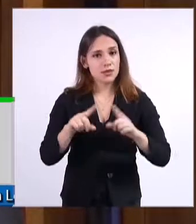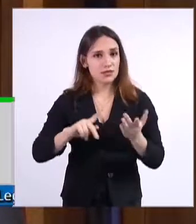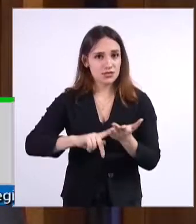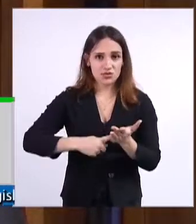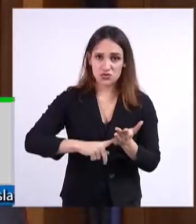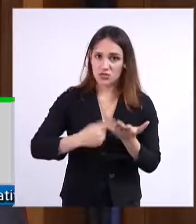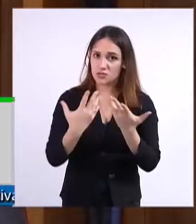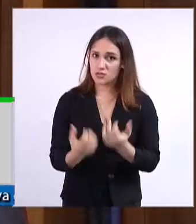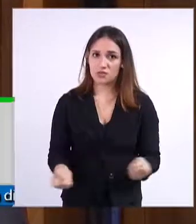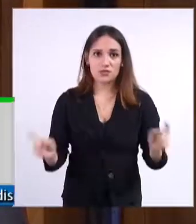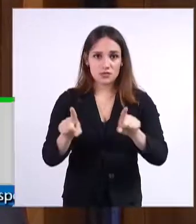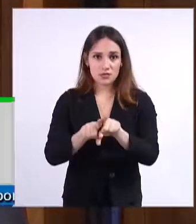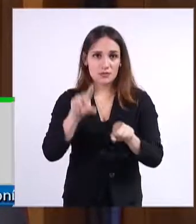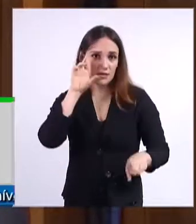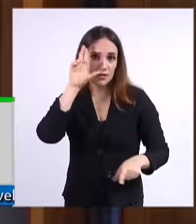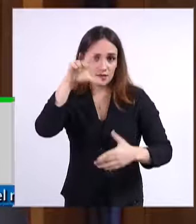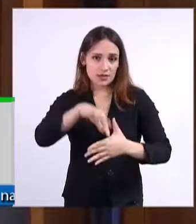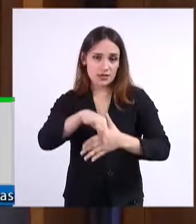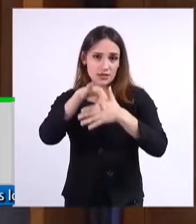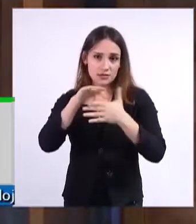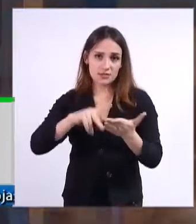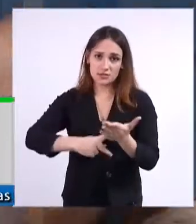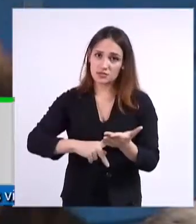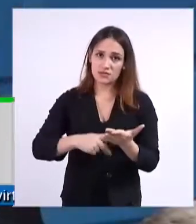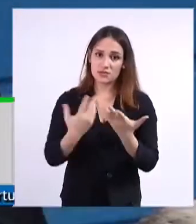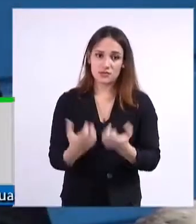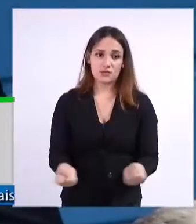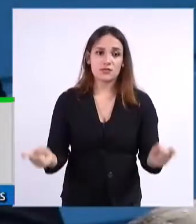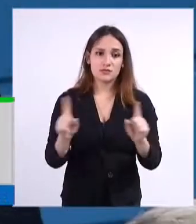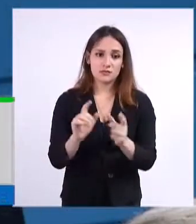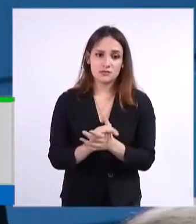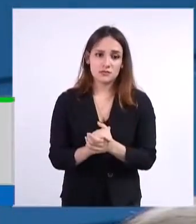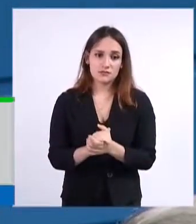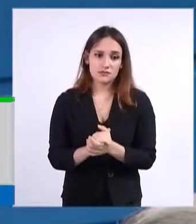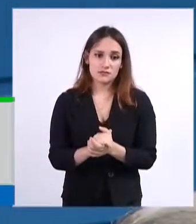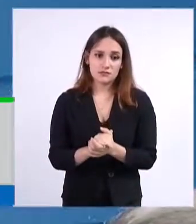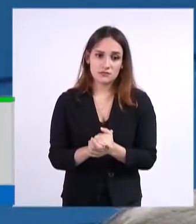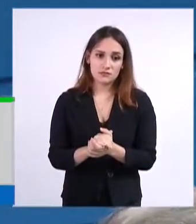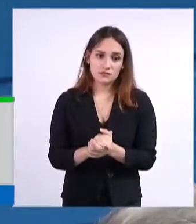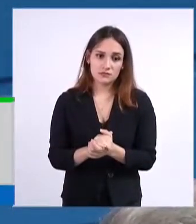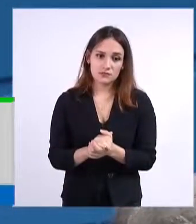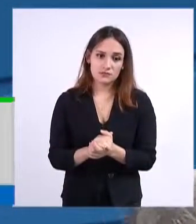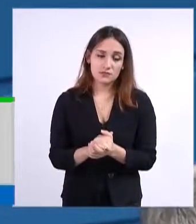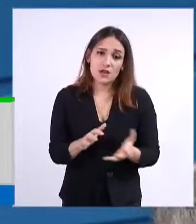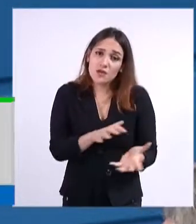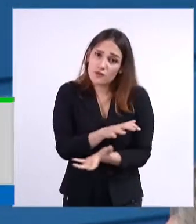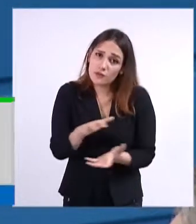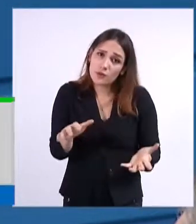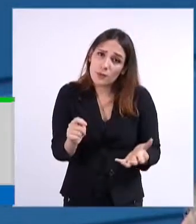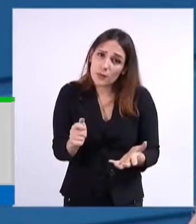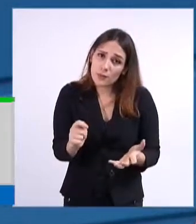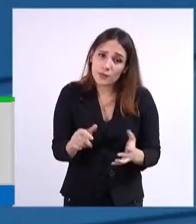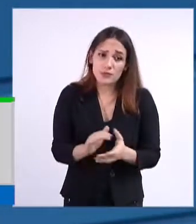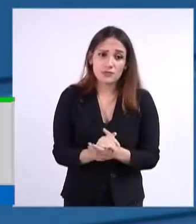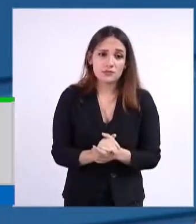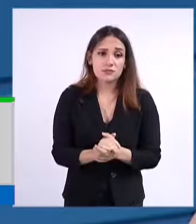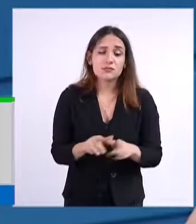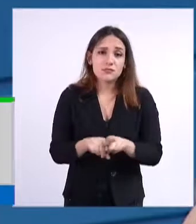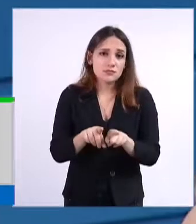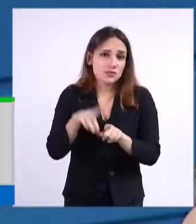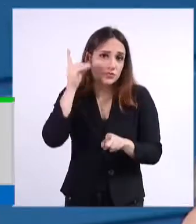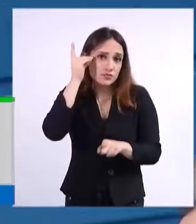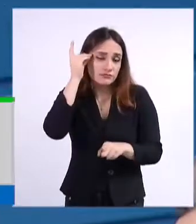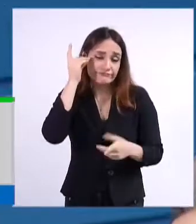sindicatos, das lideranças sindicais, e fez uma reforma bem pouquinha. A Dilma,